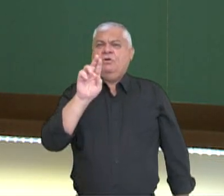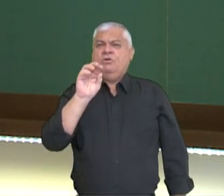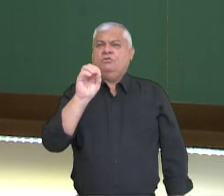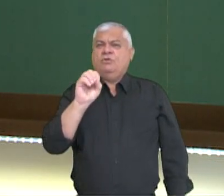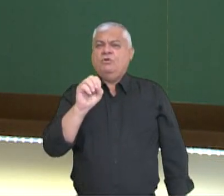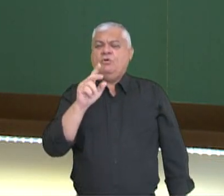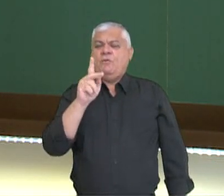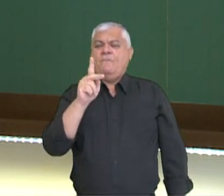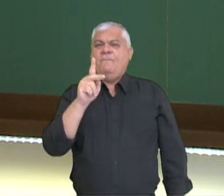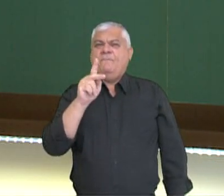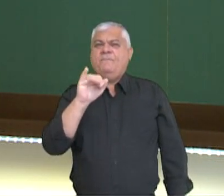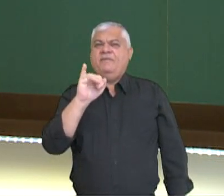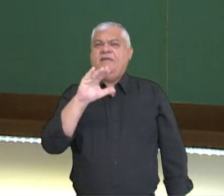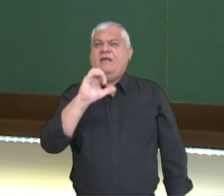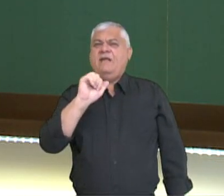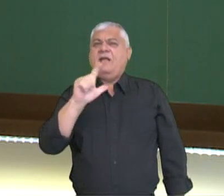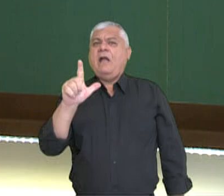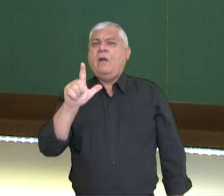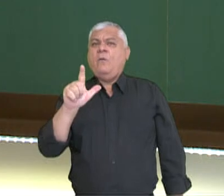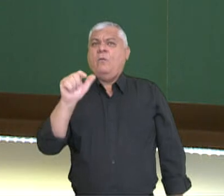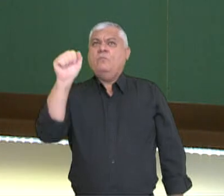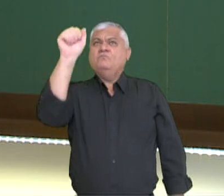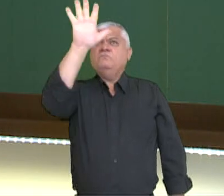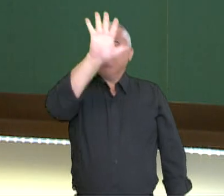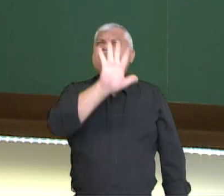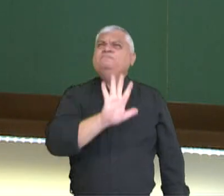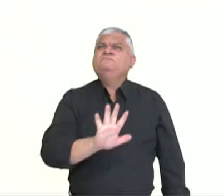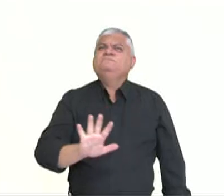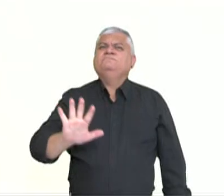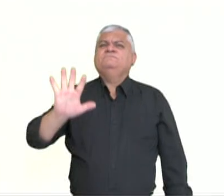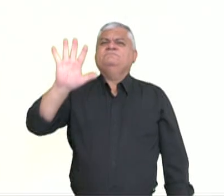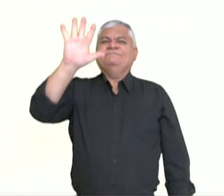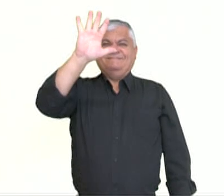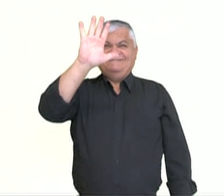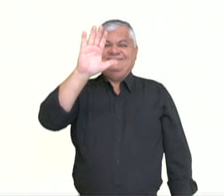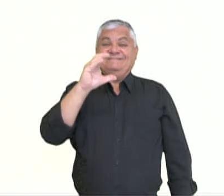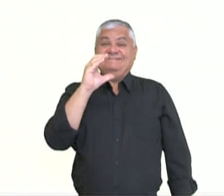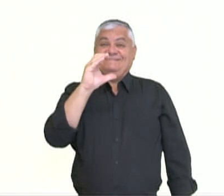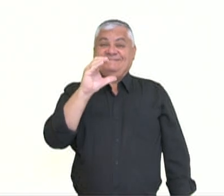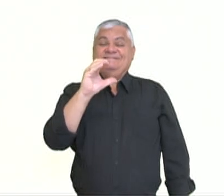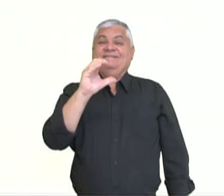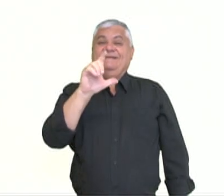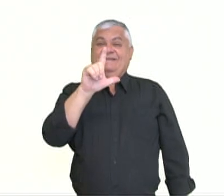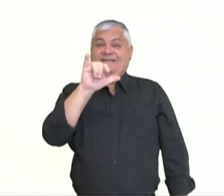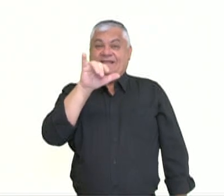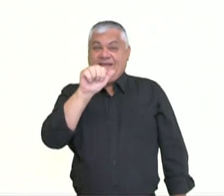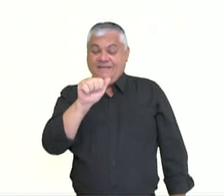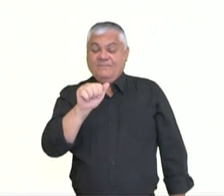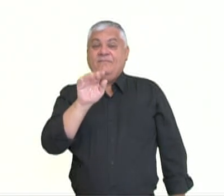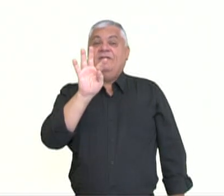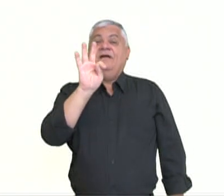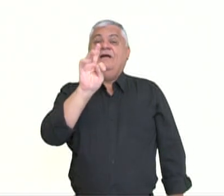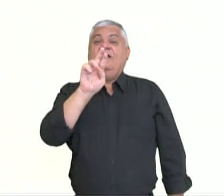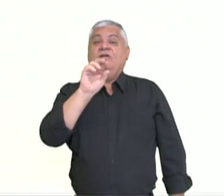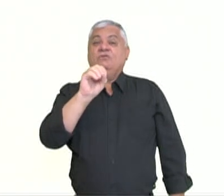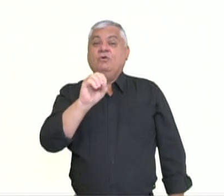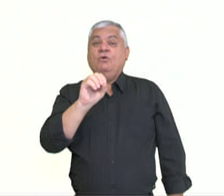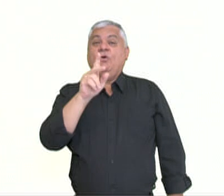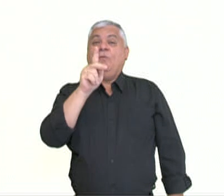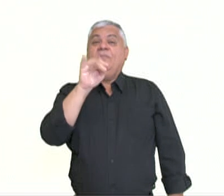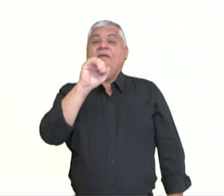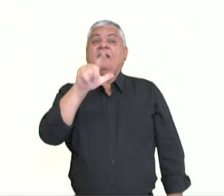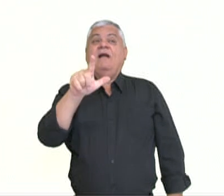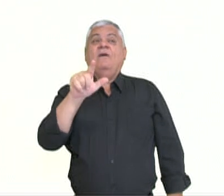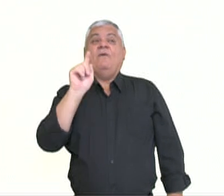abrange grande parte do Brasil, é caracterizado por duas estações ou por dois períodos bem definidos,